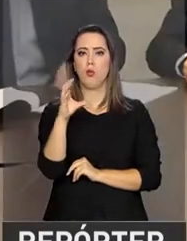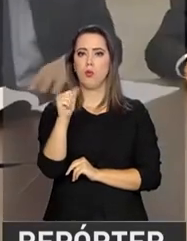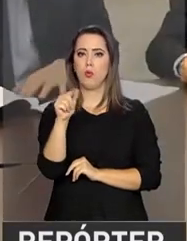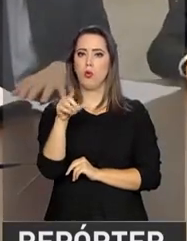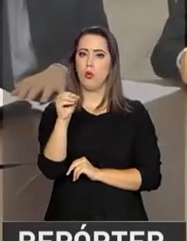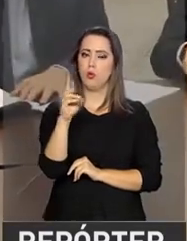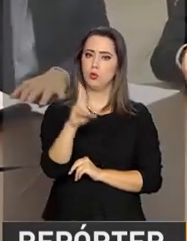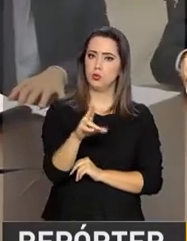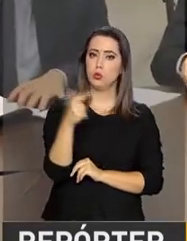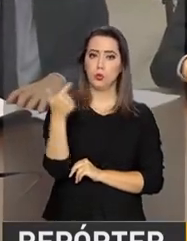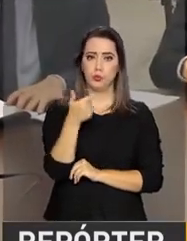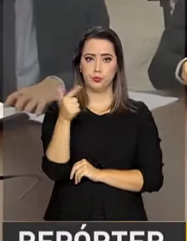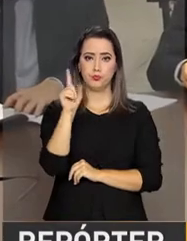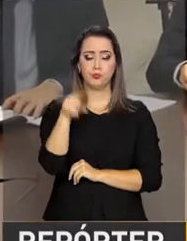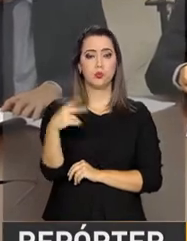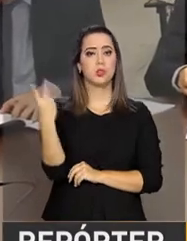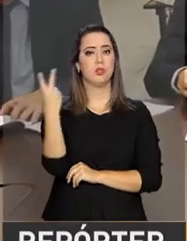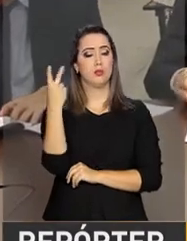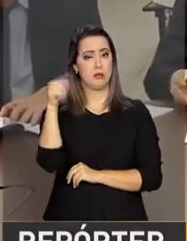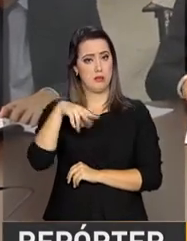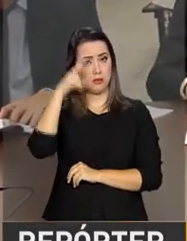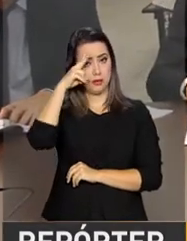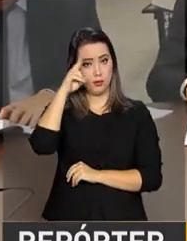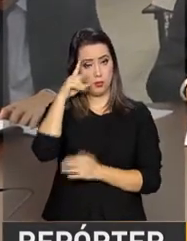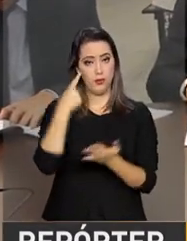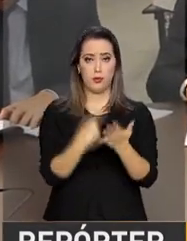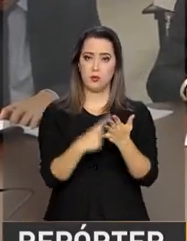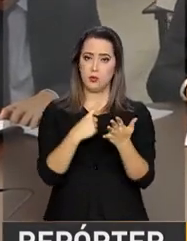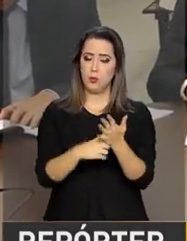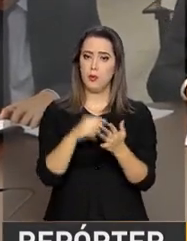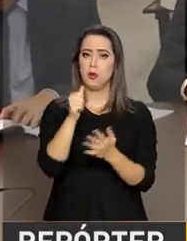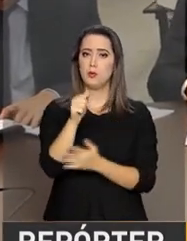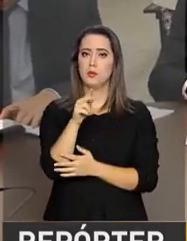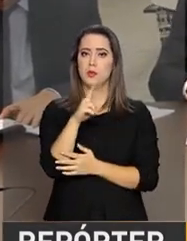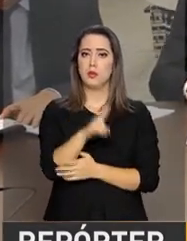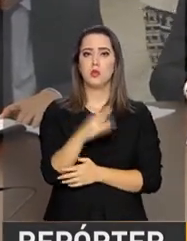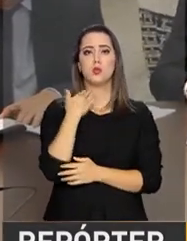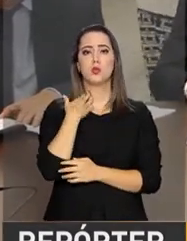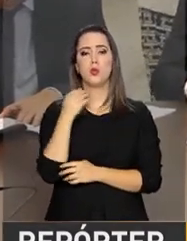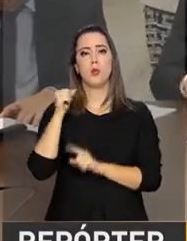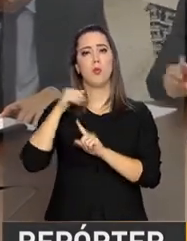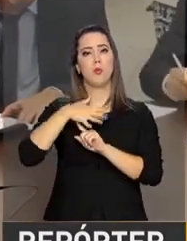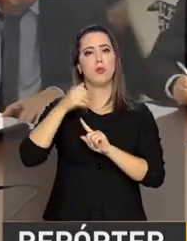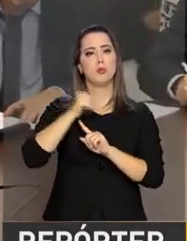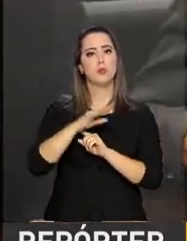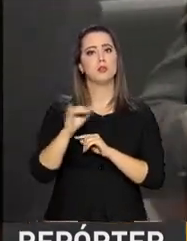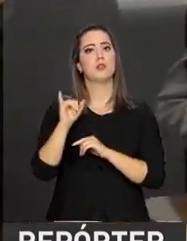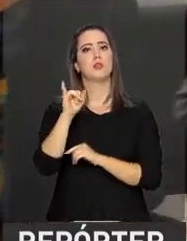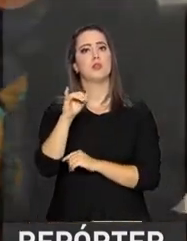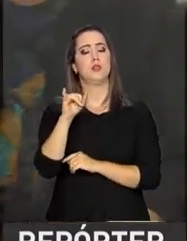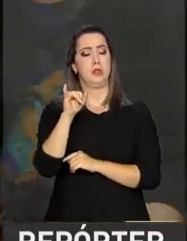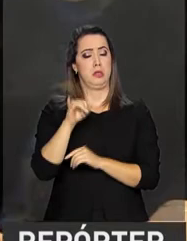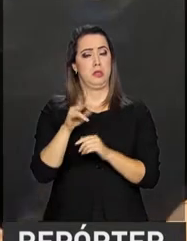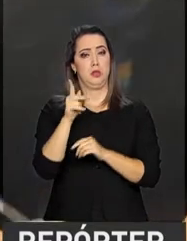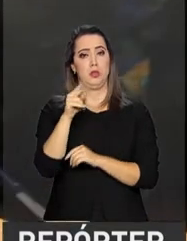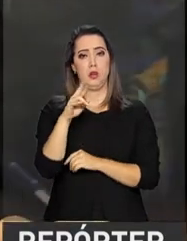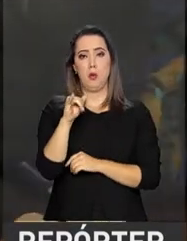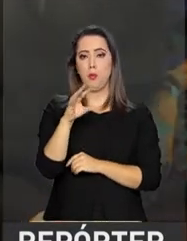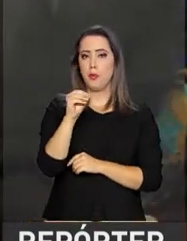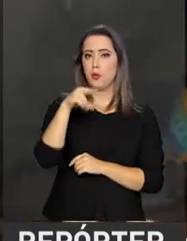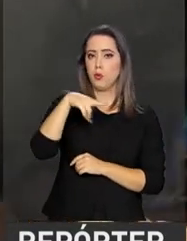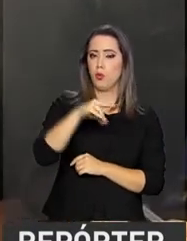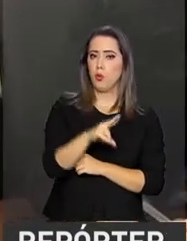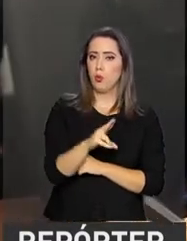foi fechado um acordo entre ágil o banco central o instituto brasileiro de defesa do consumidor à frente brasileira dos